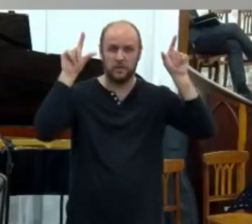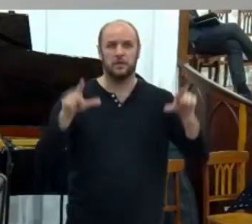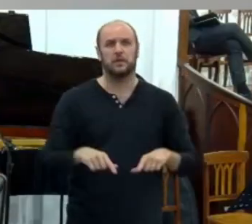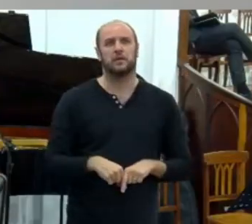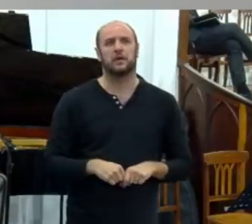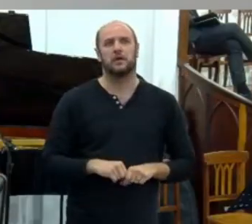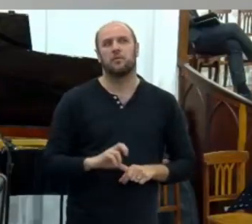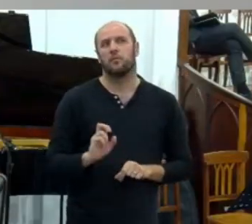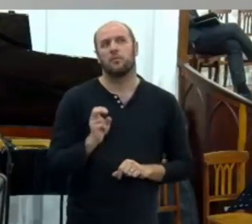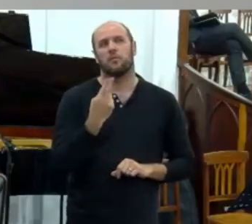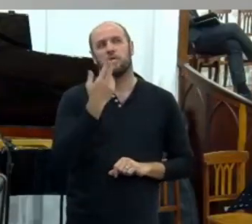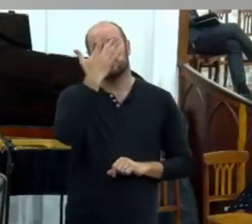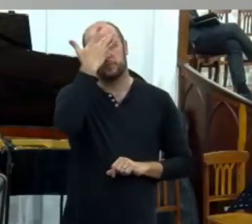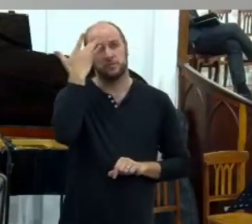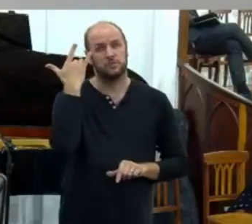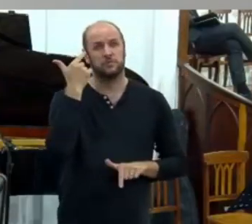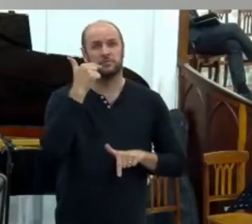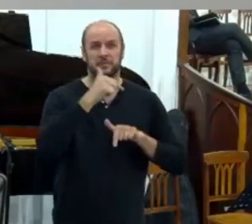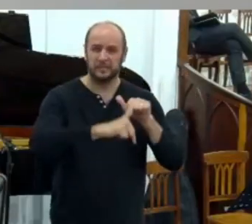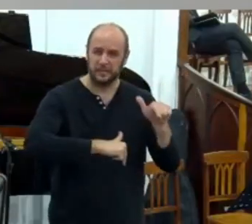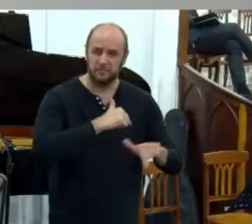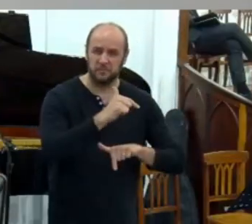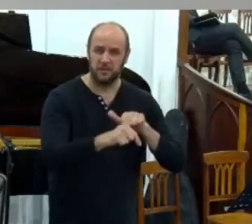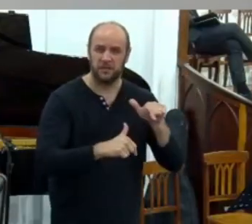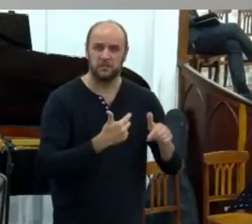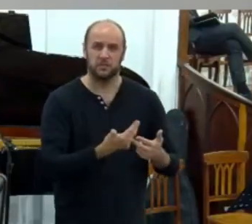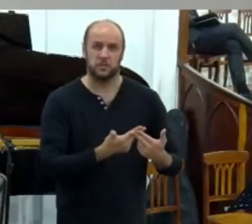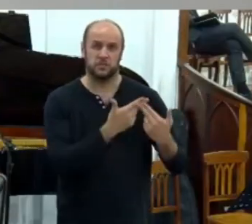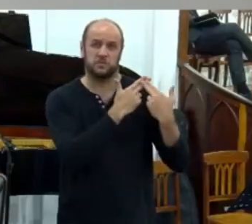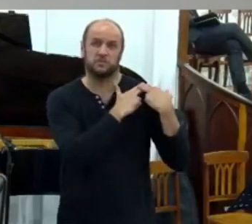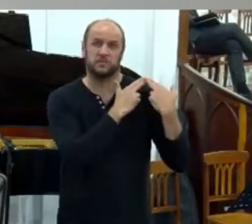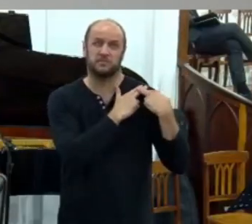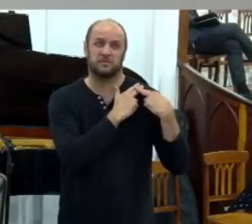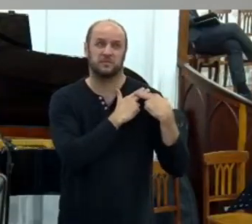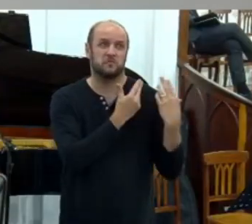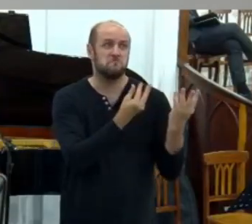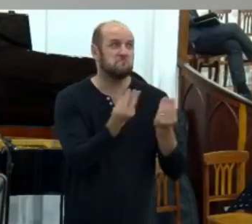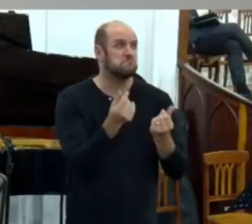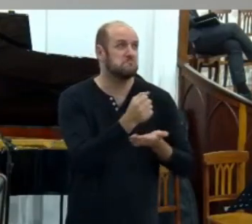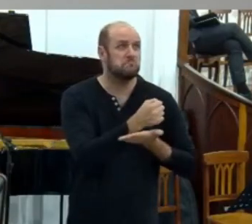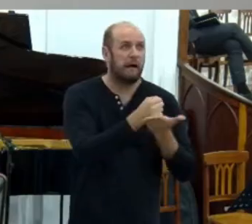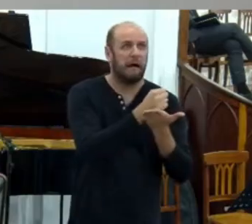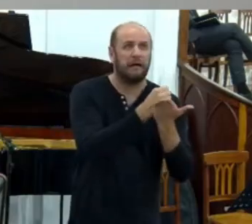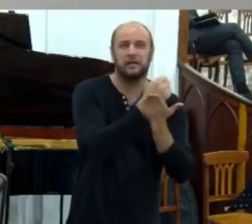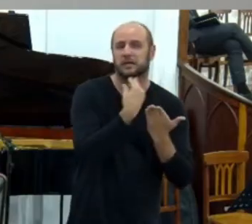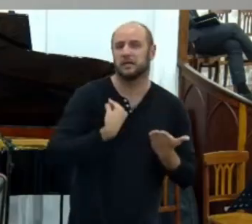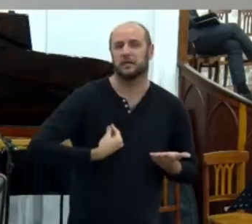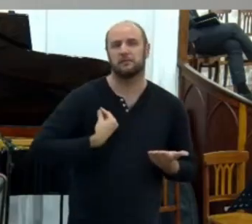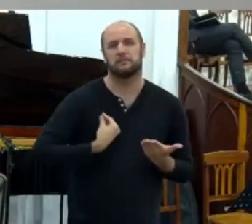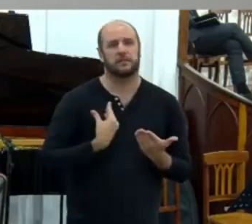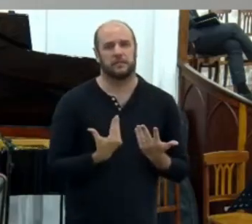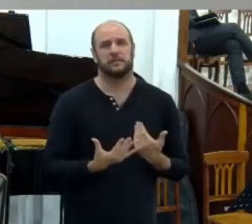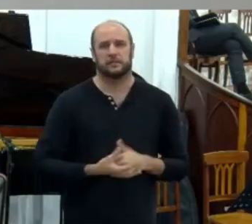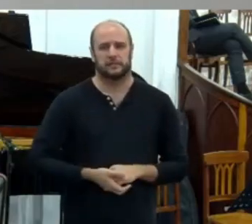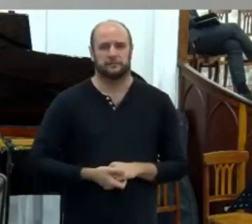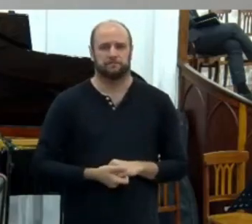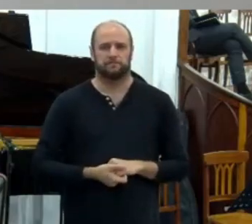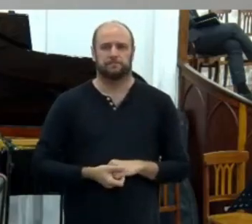que exercem funções essenciais e básicas para a manutenção da